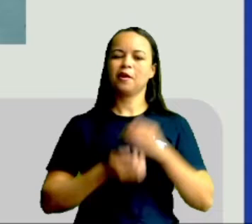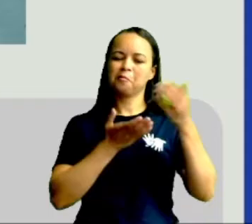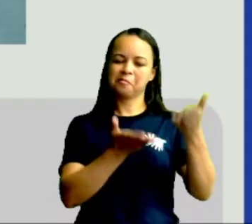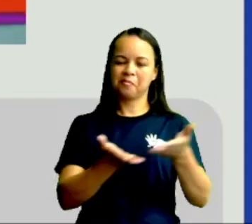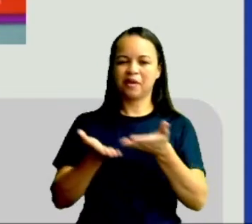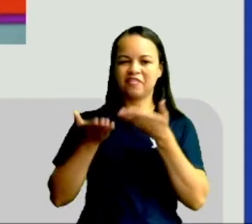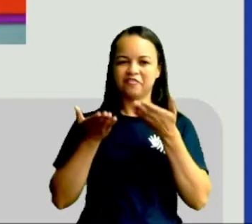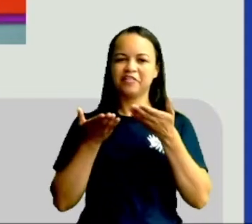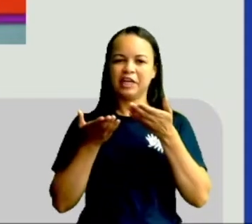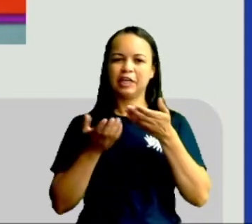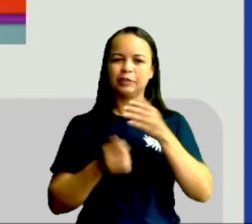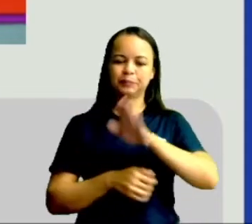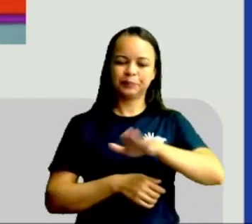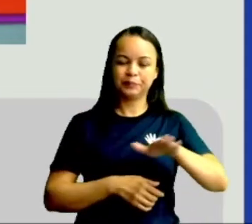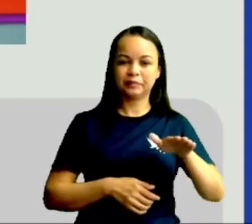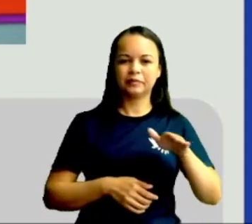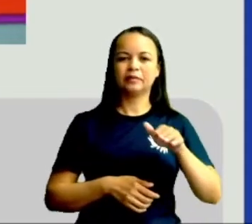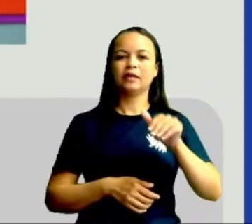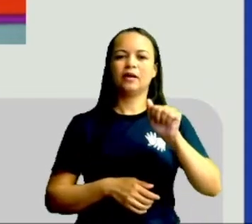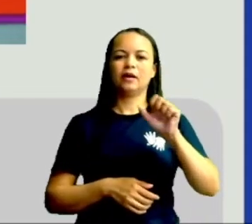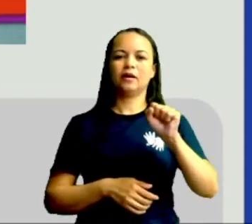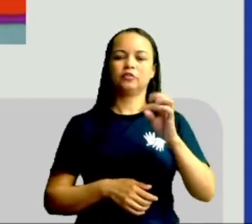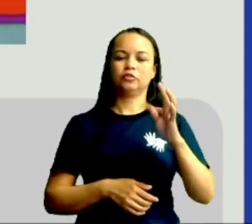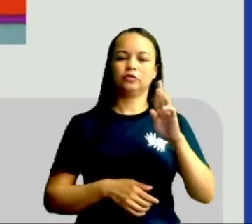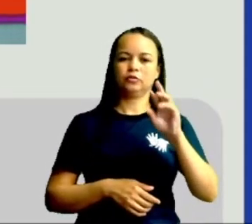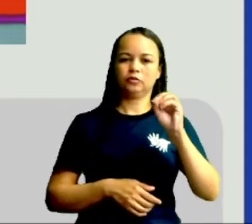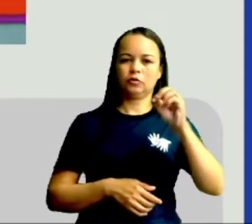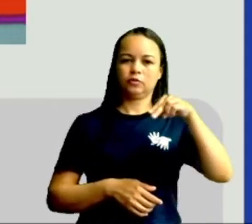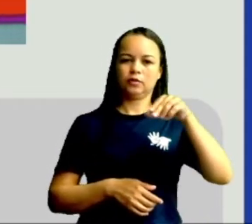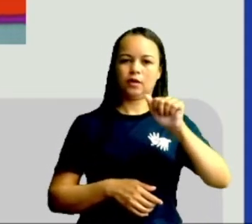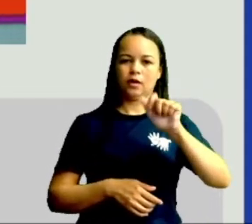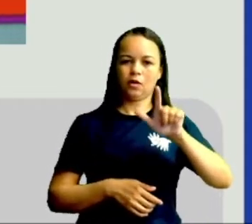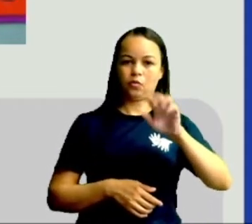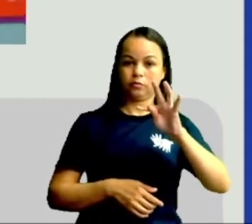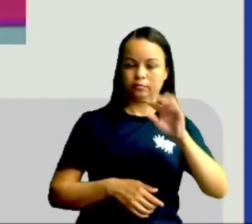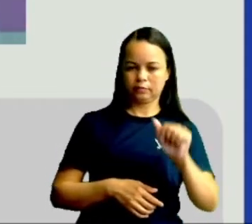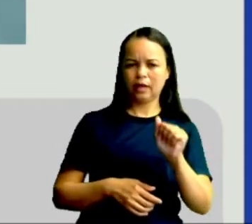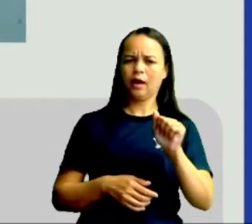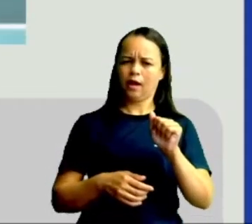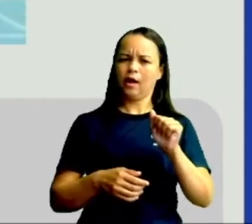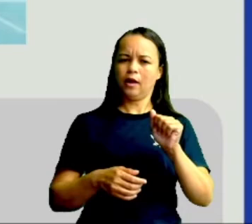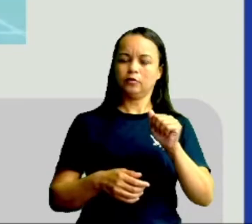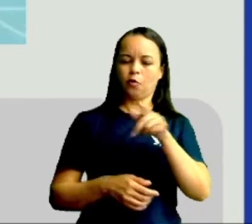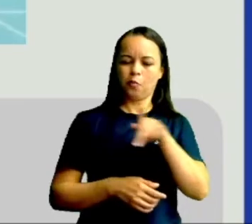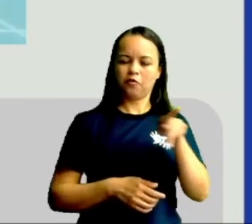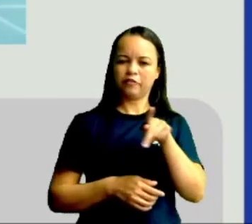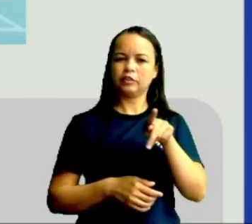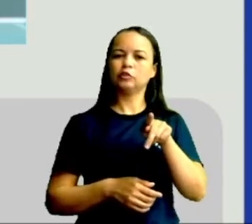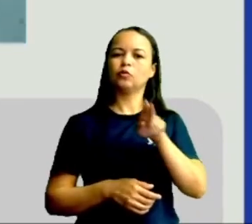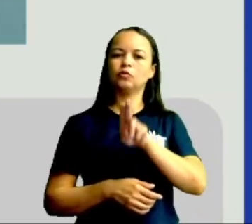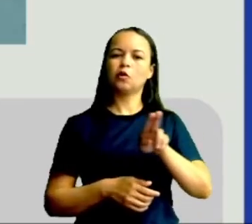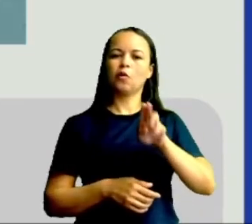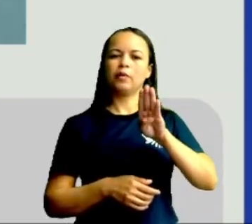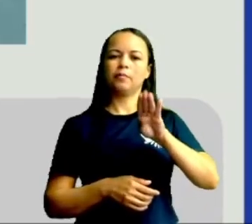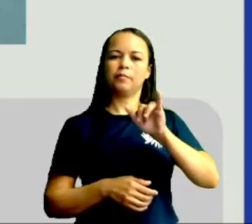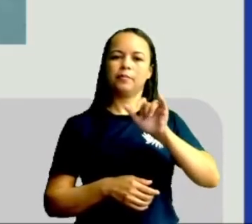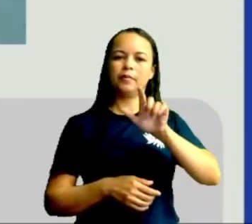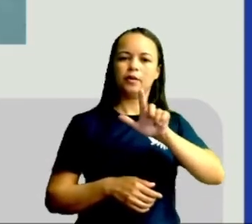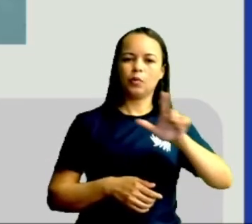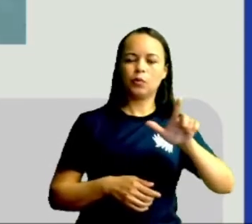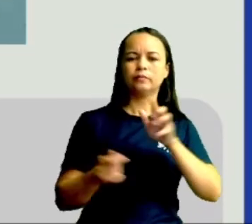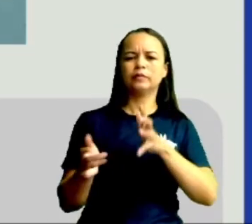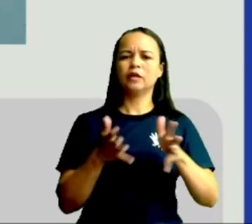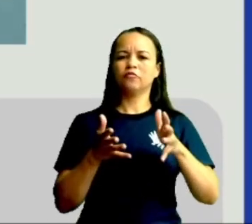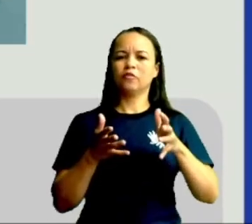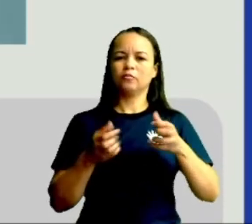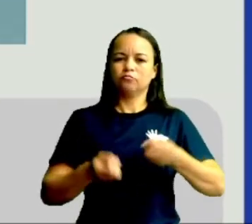Bem-vindos, pequenos astronautas! Eu sou o professor Bill Tyson e juntos vamos explorar o universo. Agora